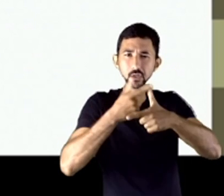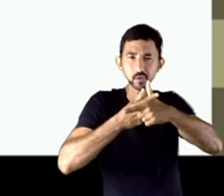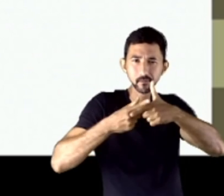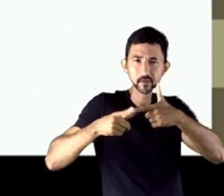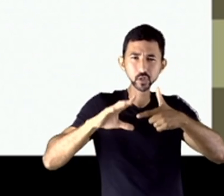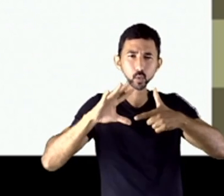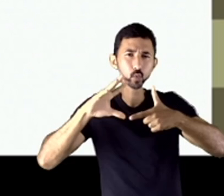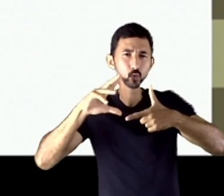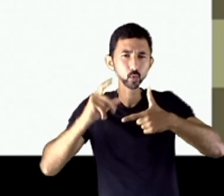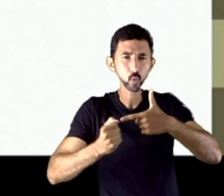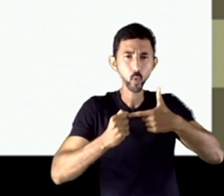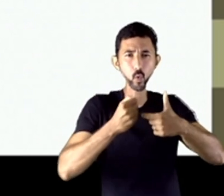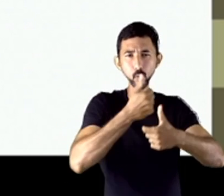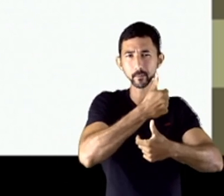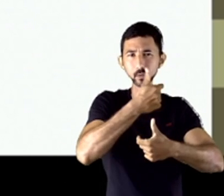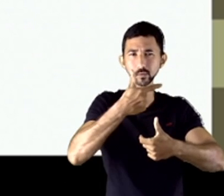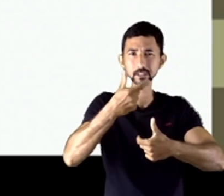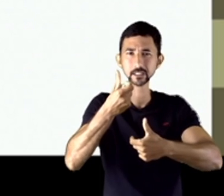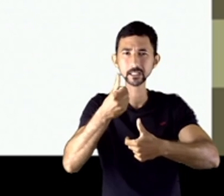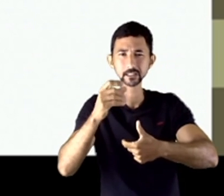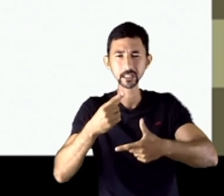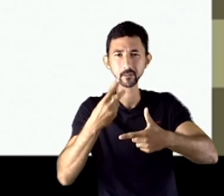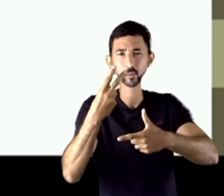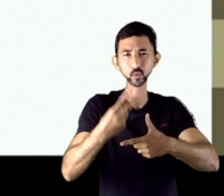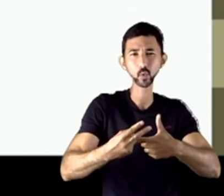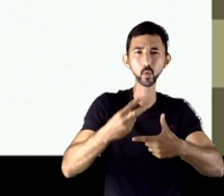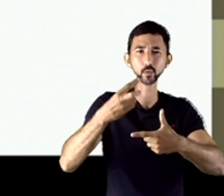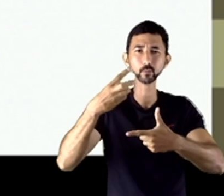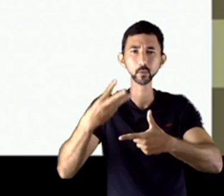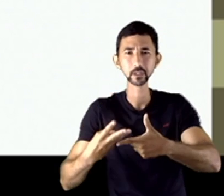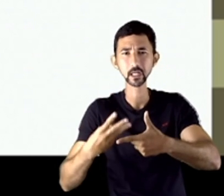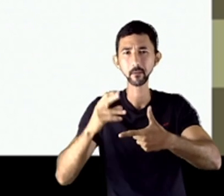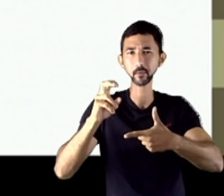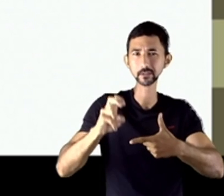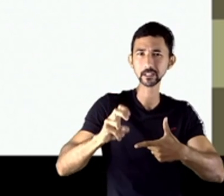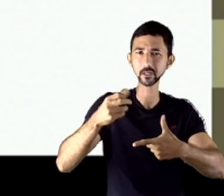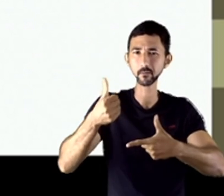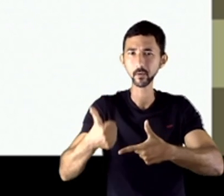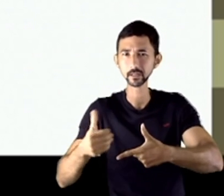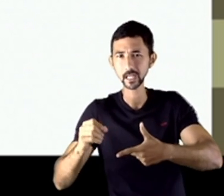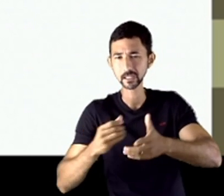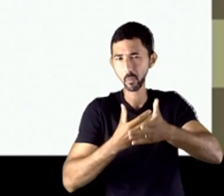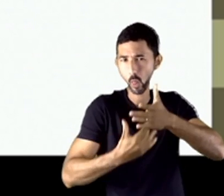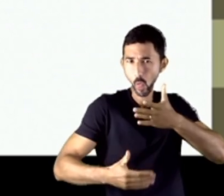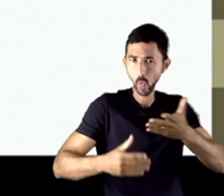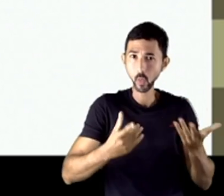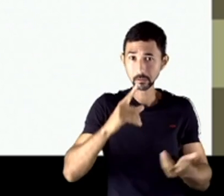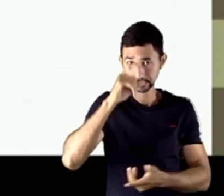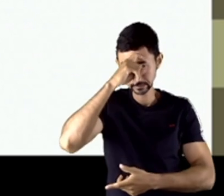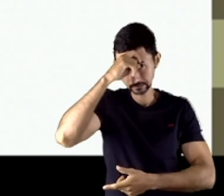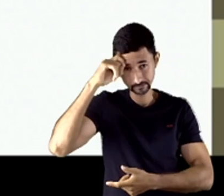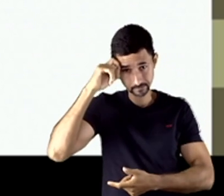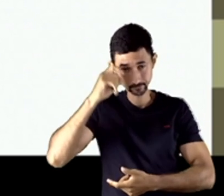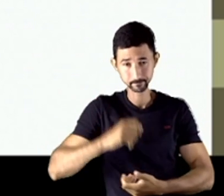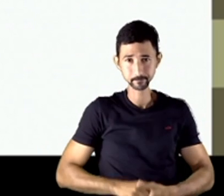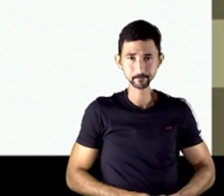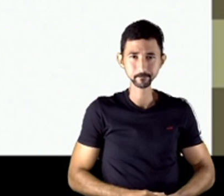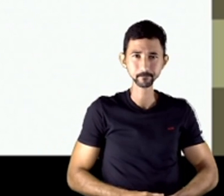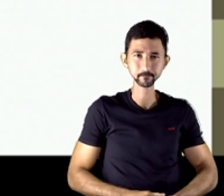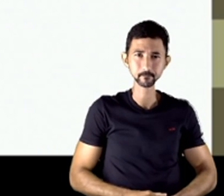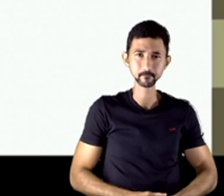o 1.260 por 2, depois por 3, depois por 5, depois por 10, e aí dá um trabalhão, né? Então vamos